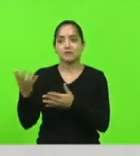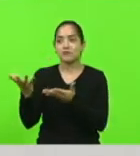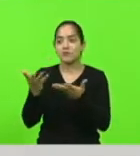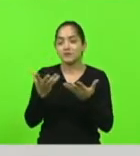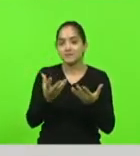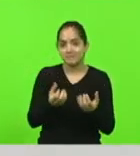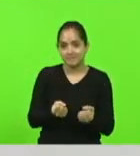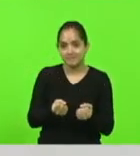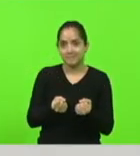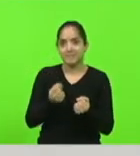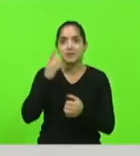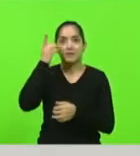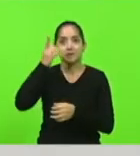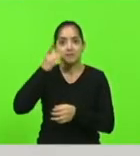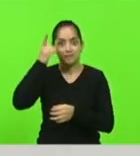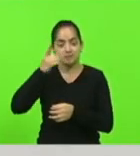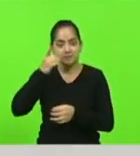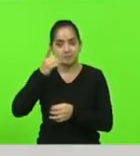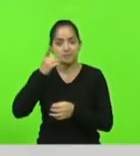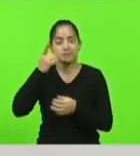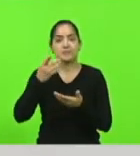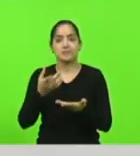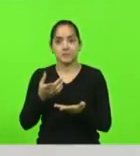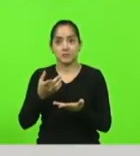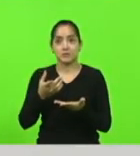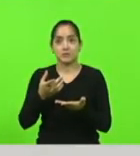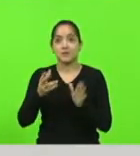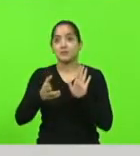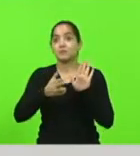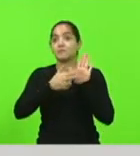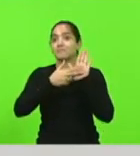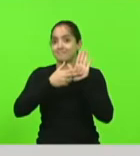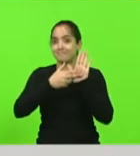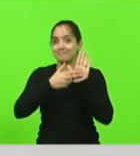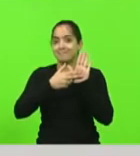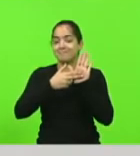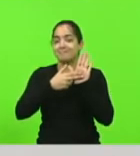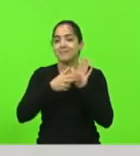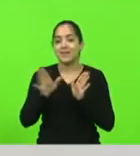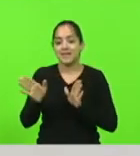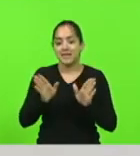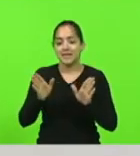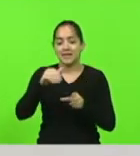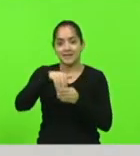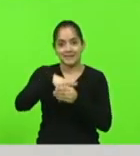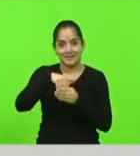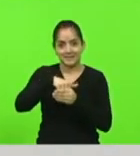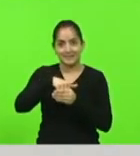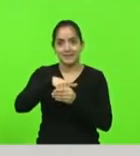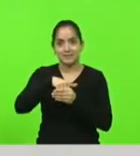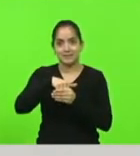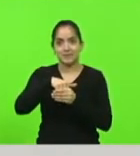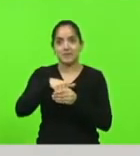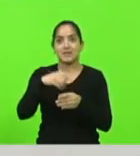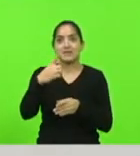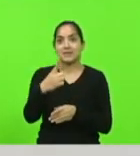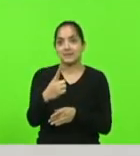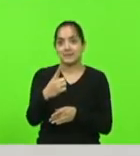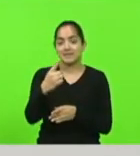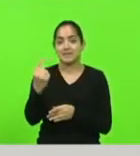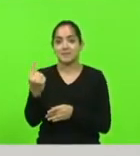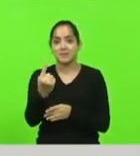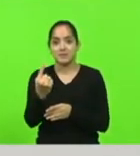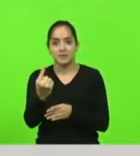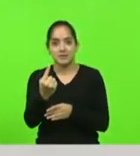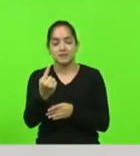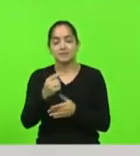joinvilense deputado Raulino Roskamp, que havia tomado posse naquele ano para exercer o seu mandato na 11ª